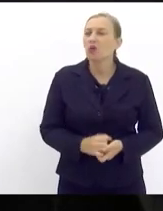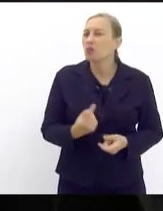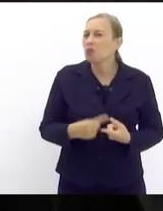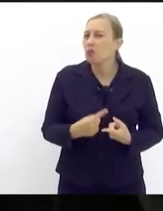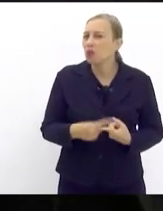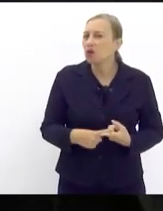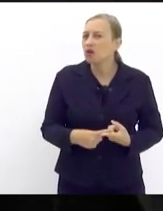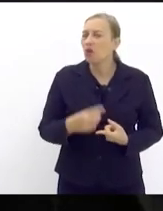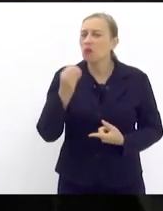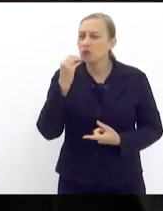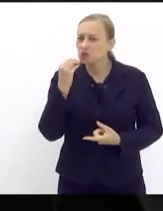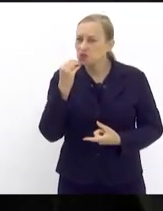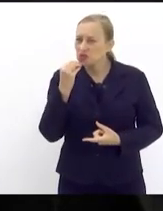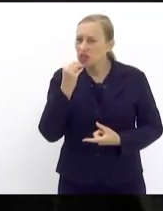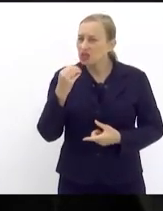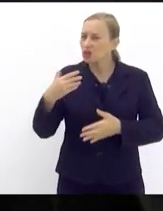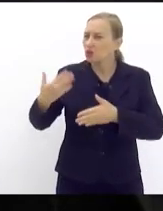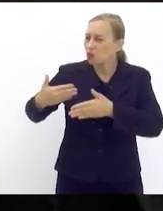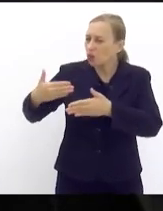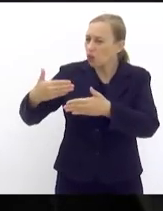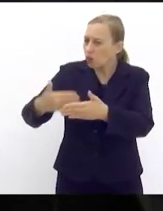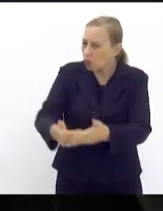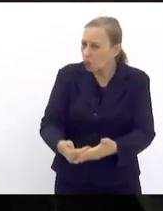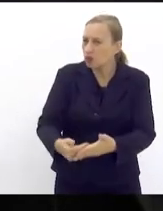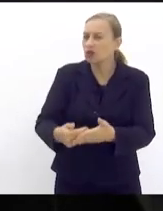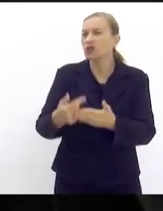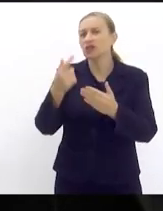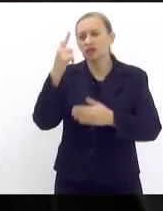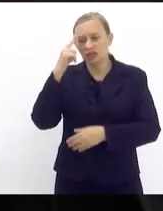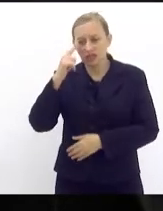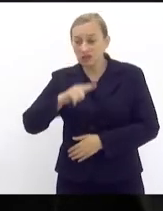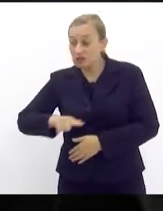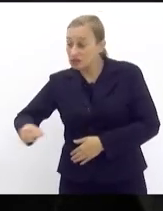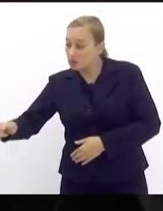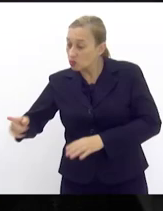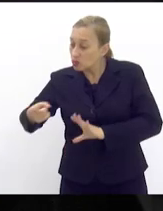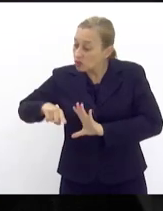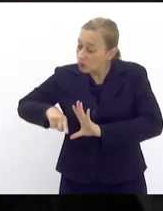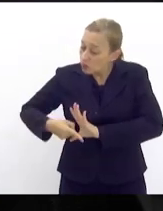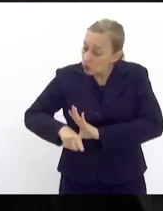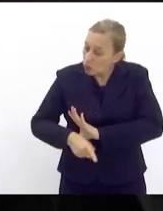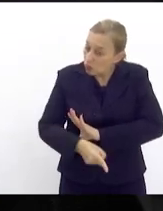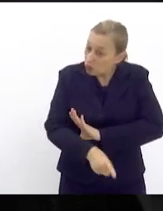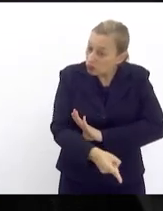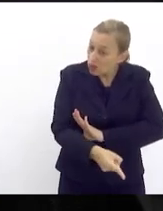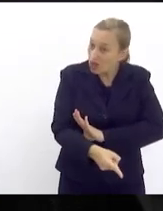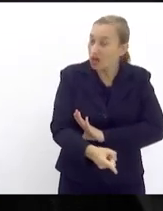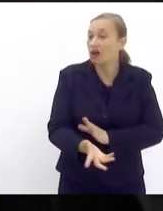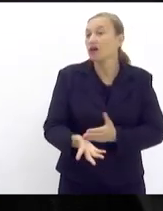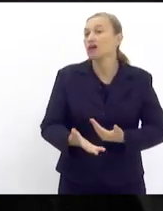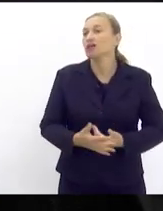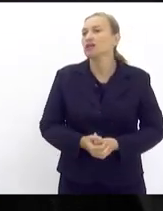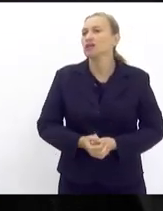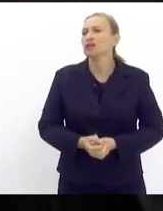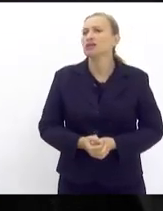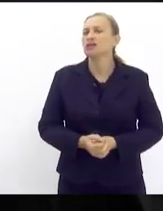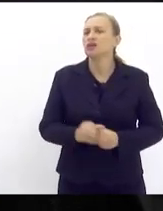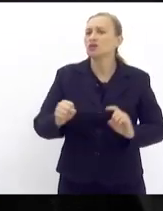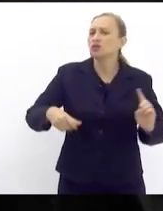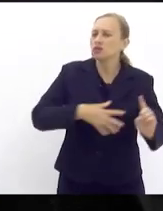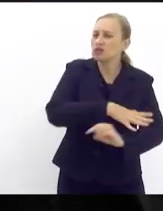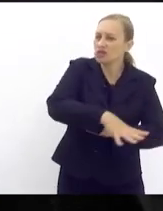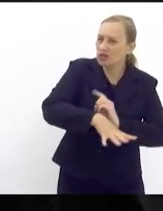teria Oportunidade ao longo dessa semana de me aprofundar sobre a sociedade